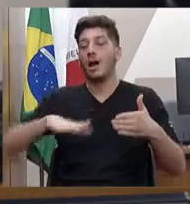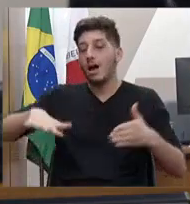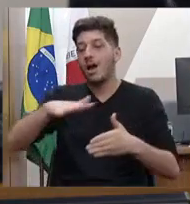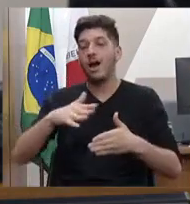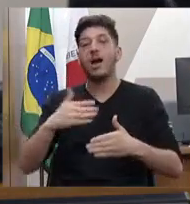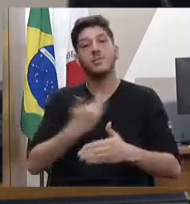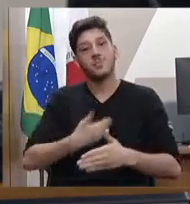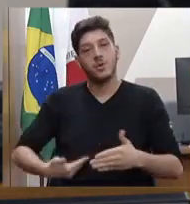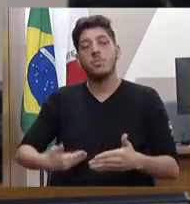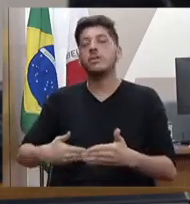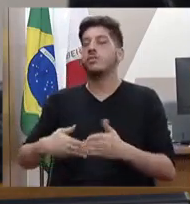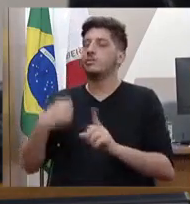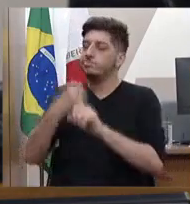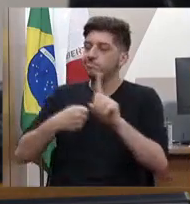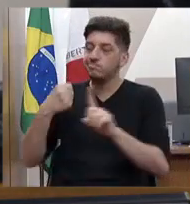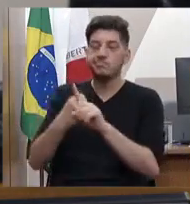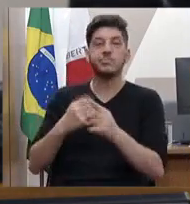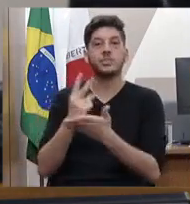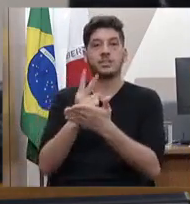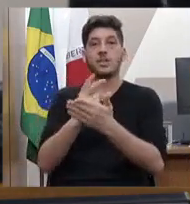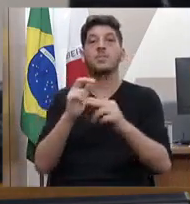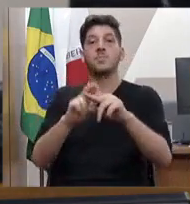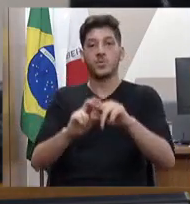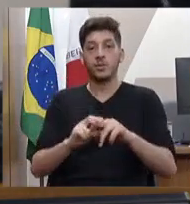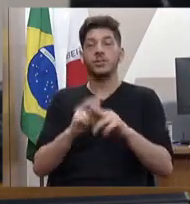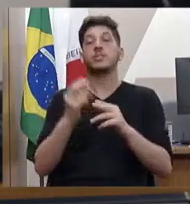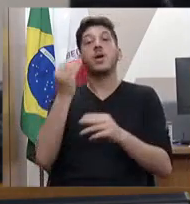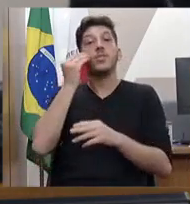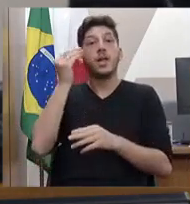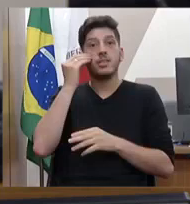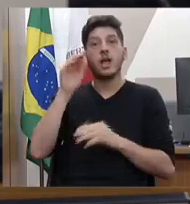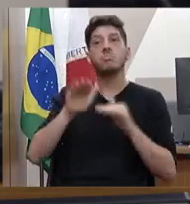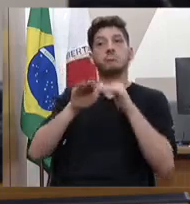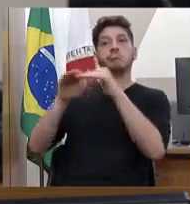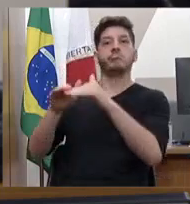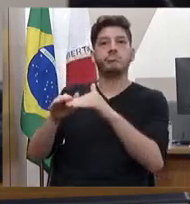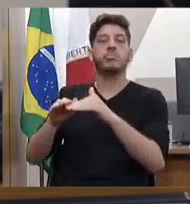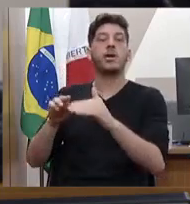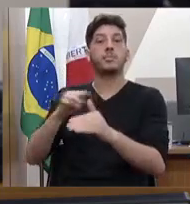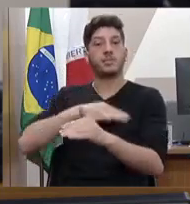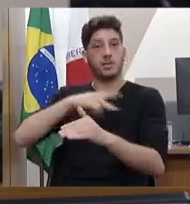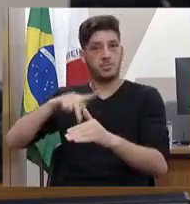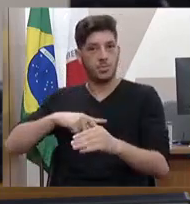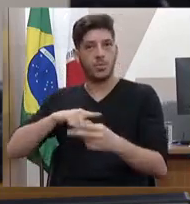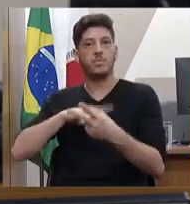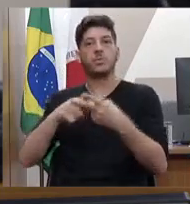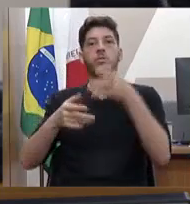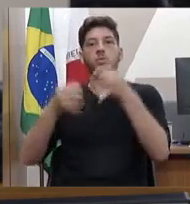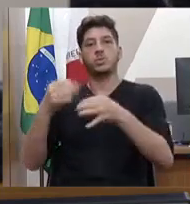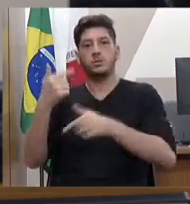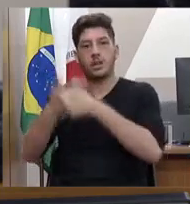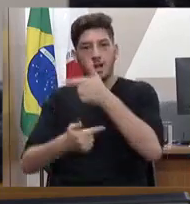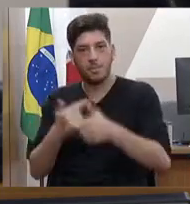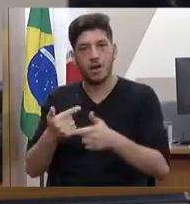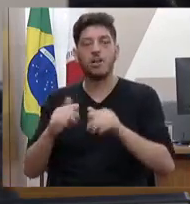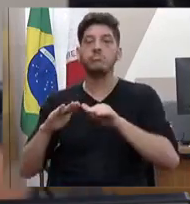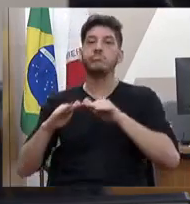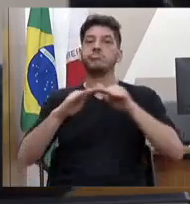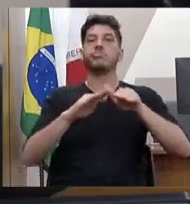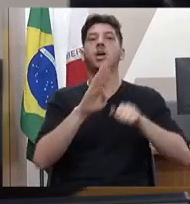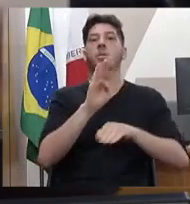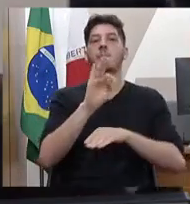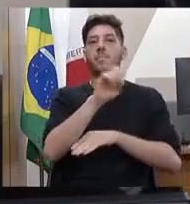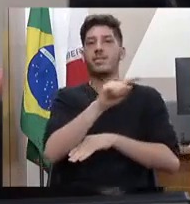insistentemente por isso que eu procurei bater na porta do Ministério Público na justiça do trabalho procurei Betão através da Assembleia